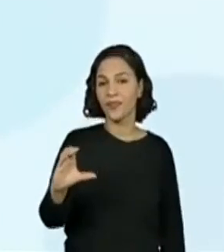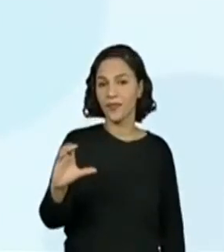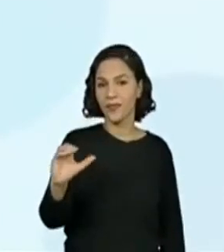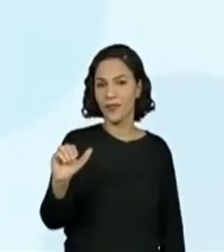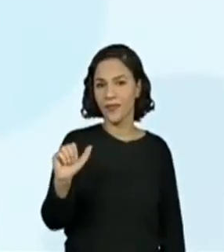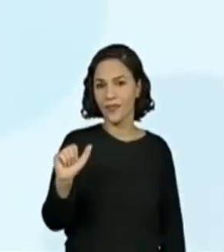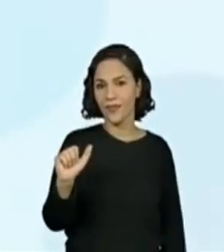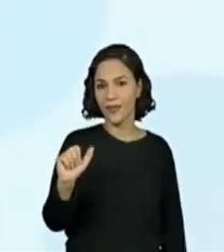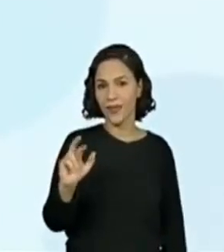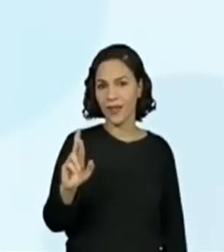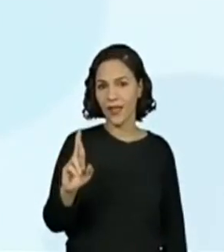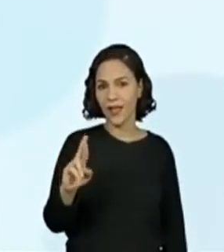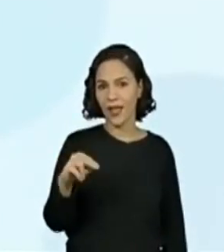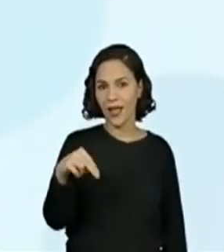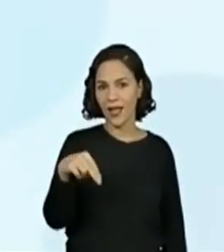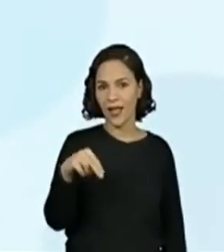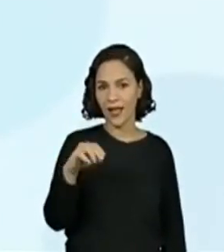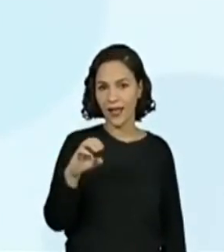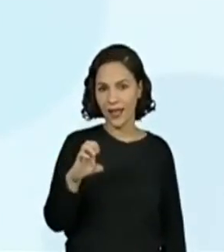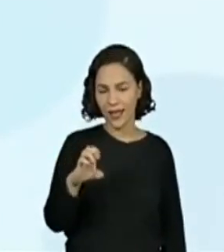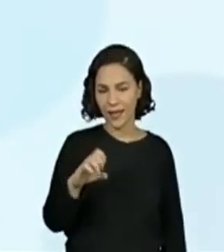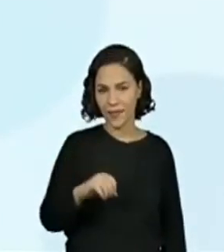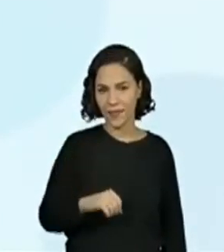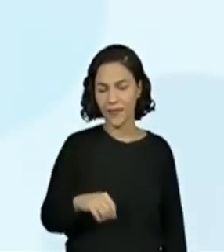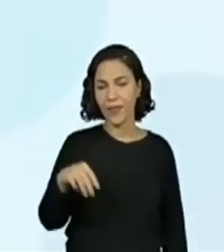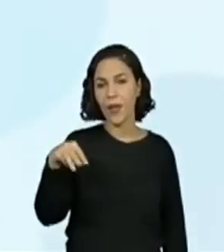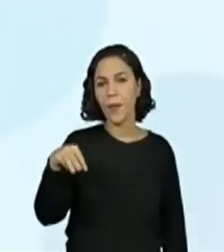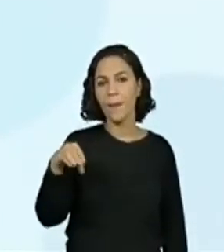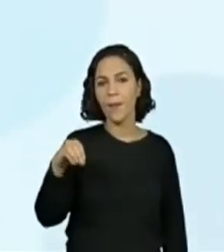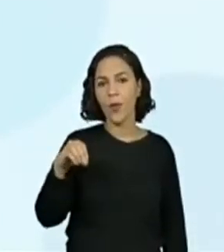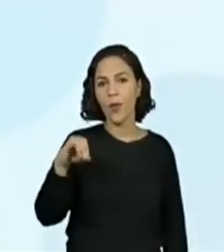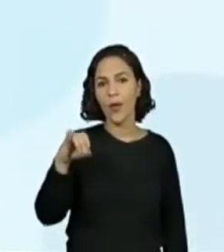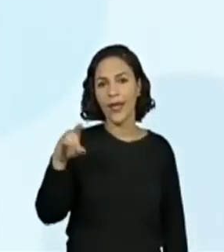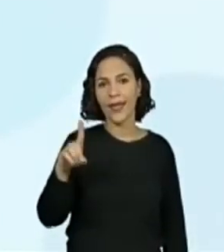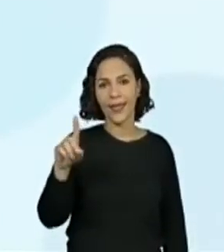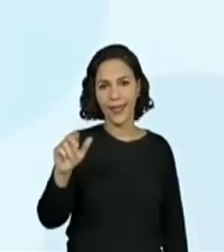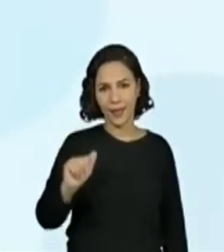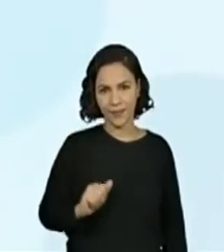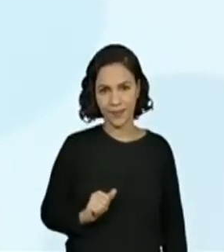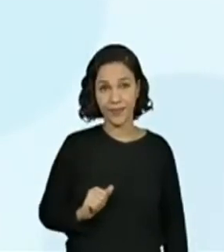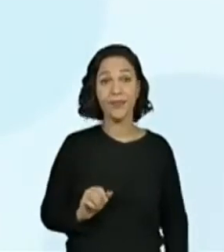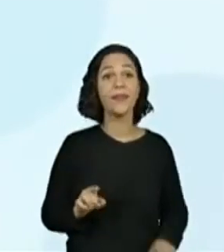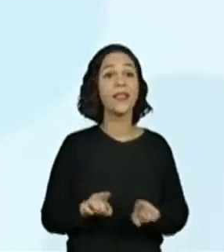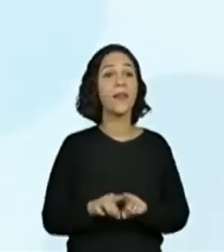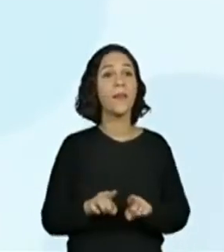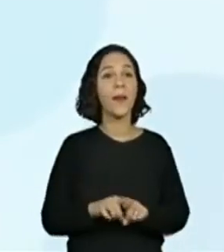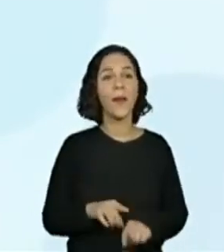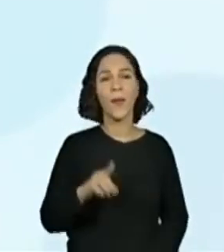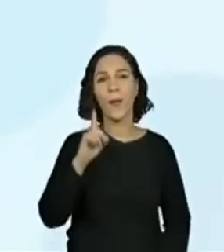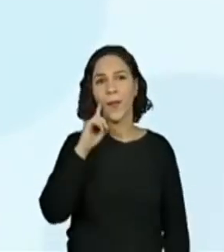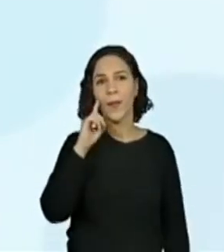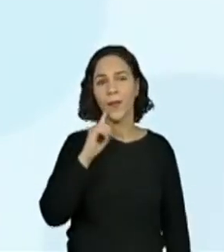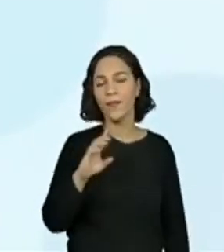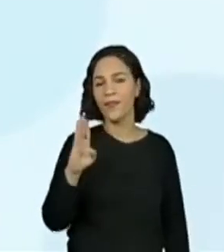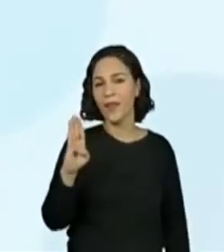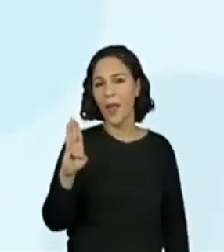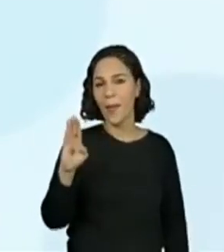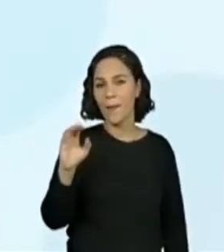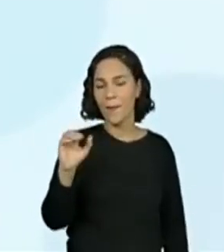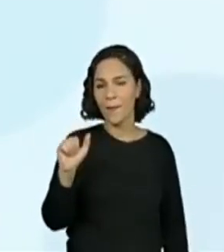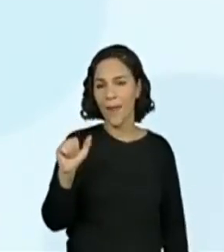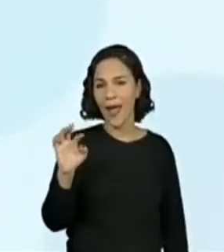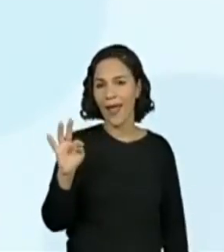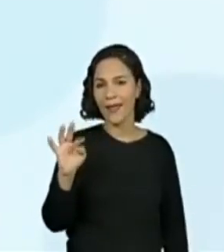coloca o dedinho e leia. Carne moída. A gente também tem a escrita de batata com carne